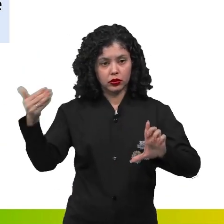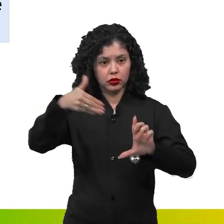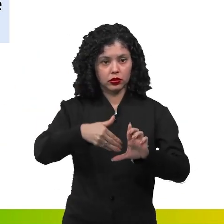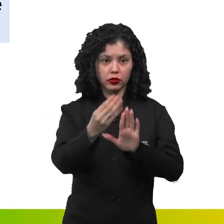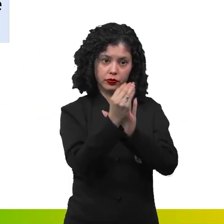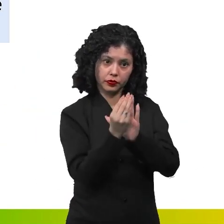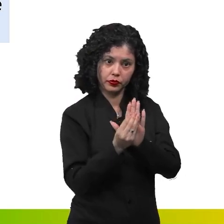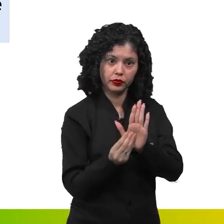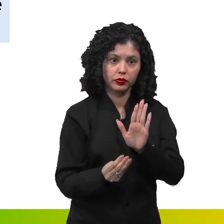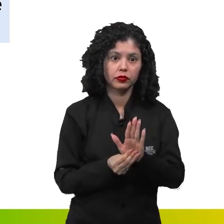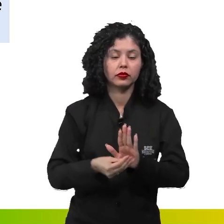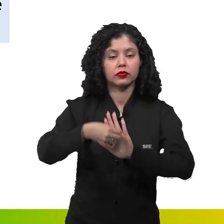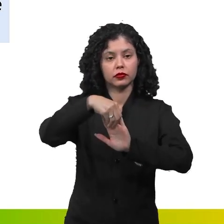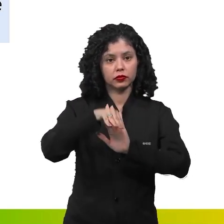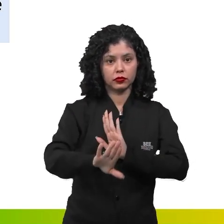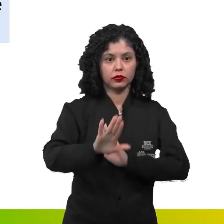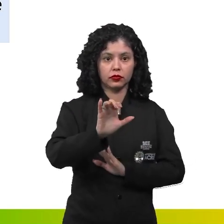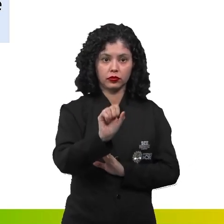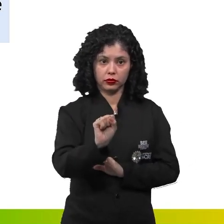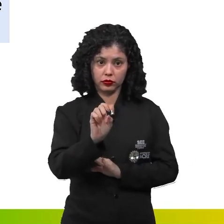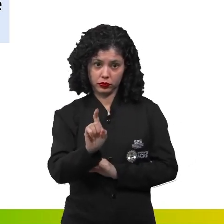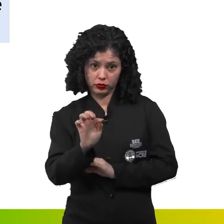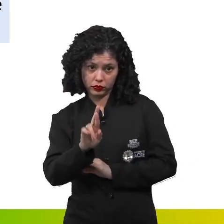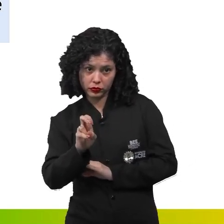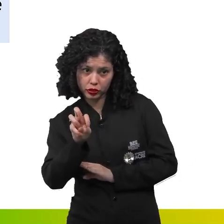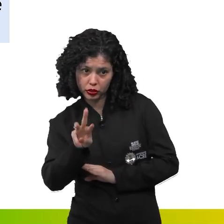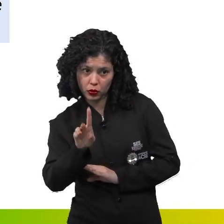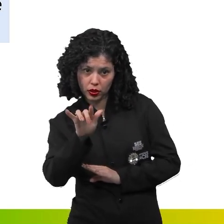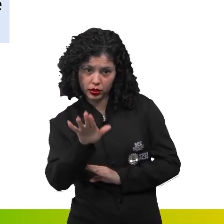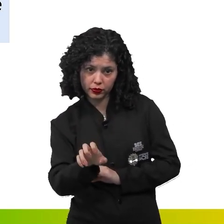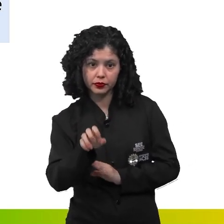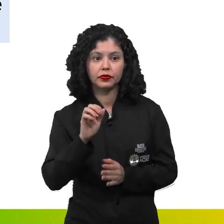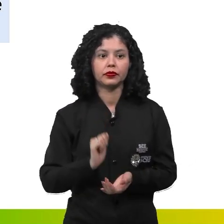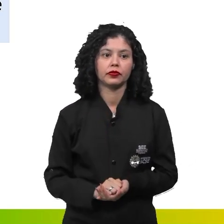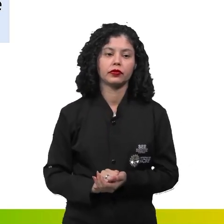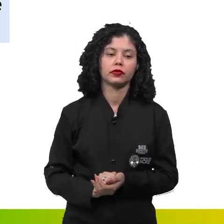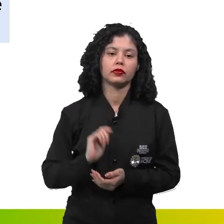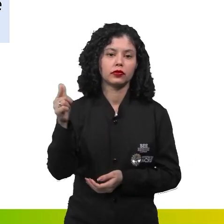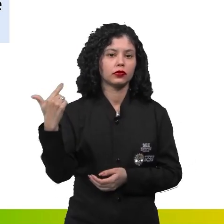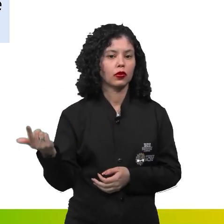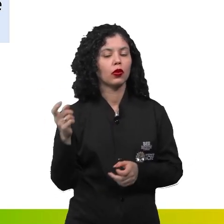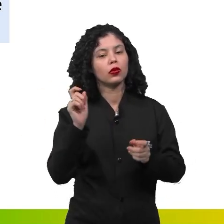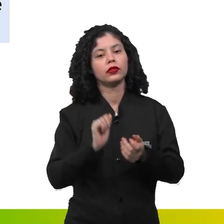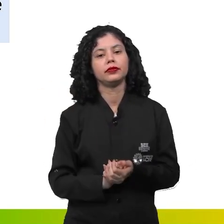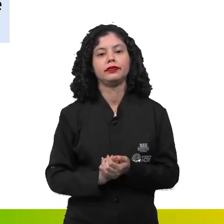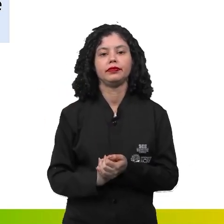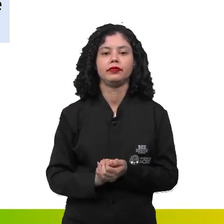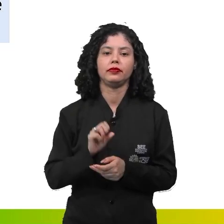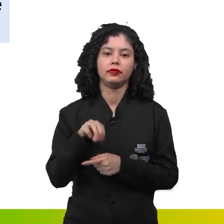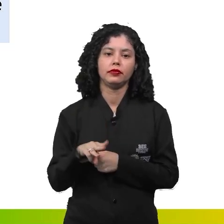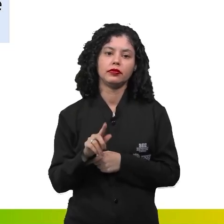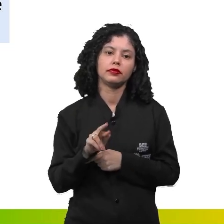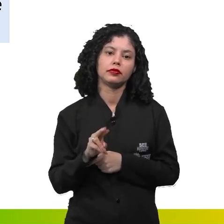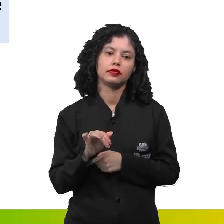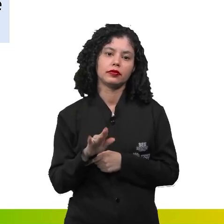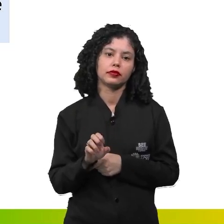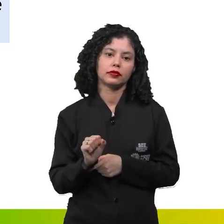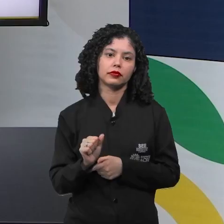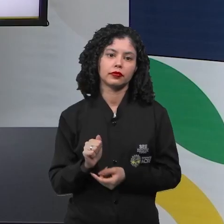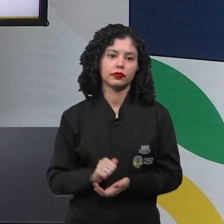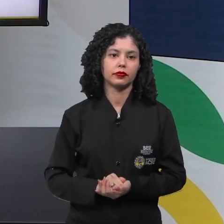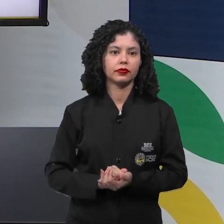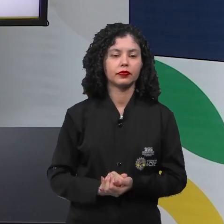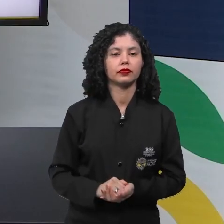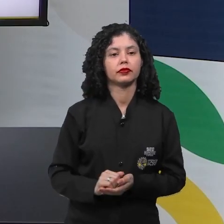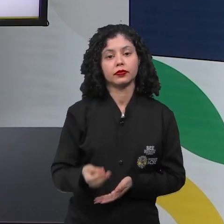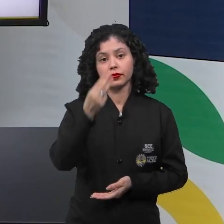fácil acesso aos dados e para transferência entre softwares e outras máquinas. No